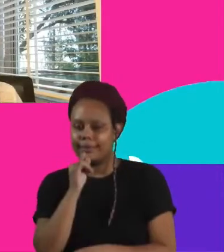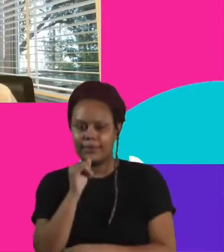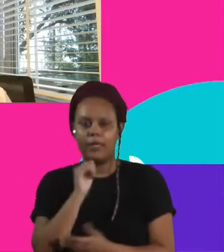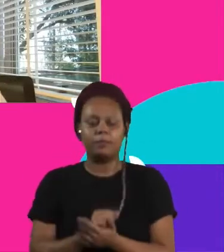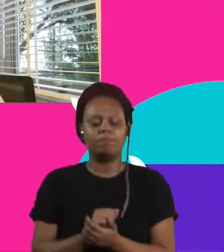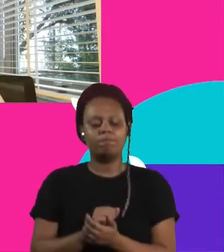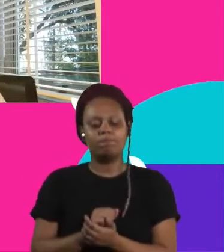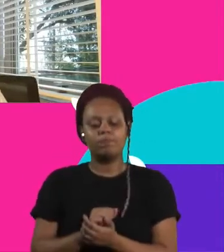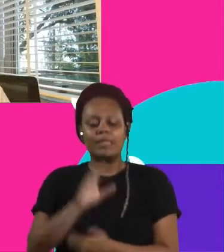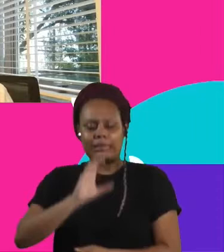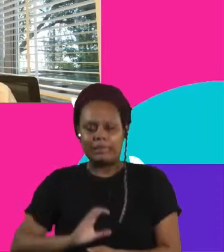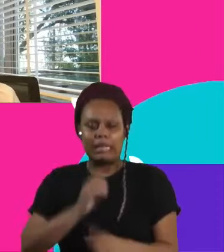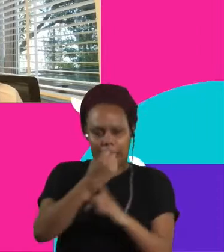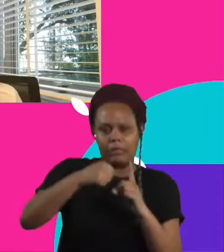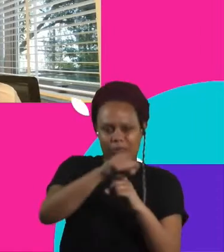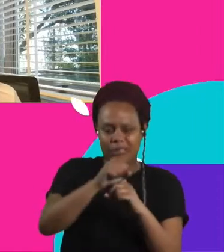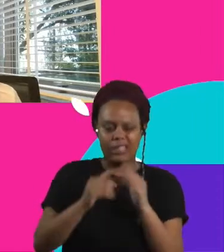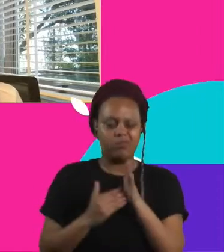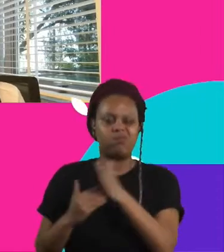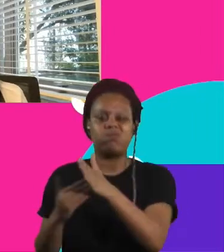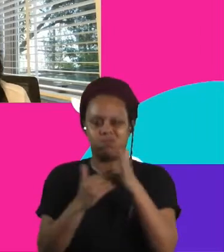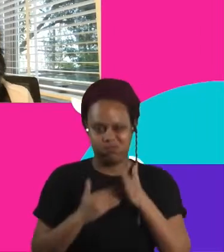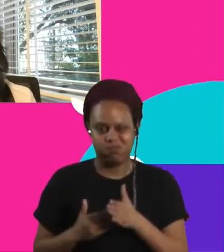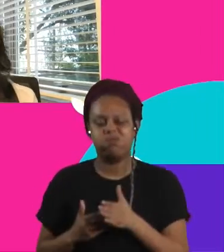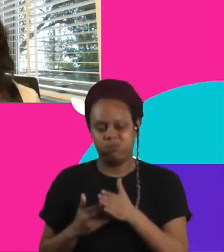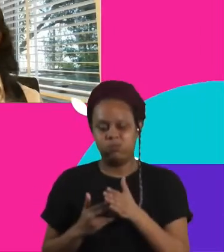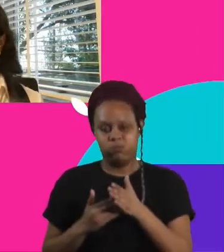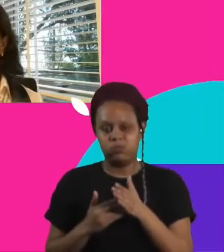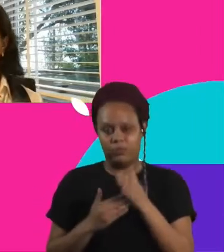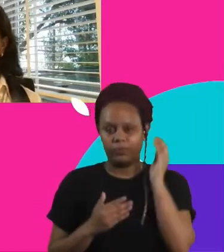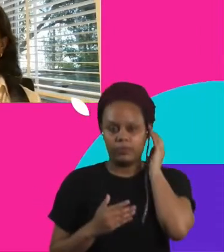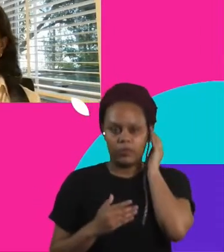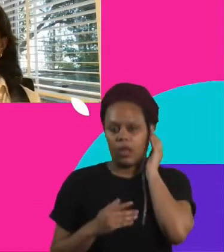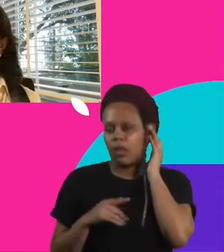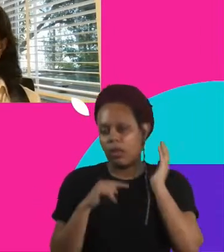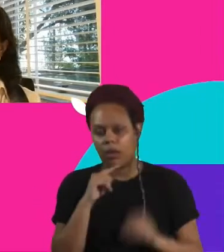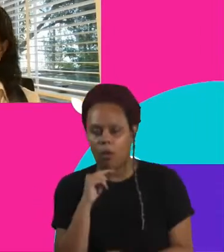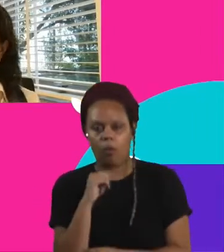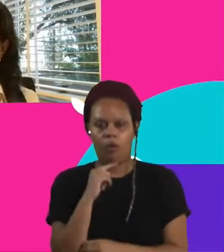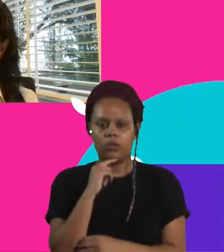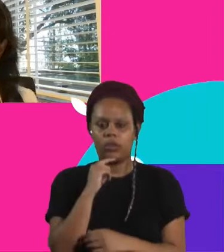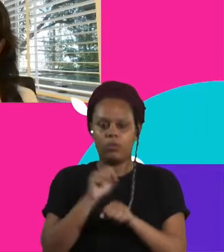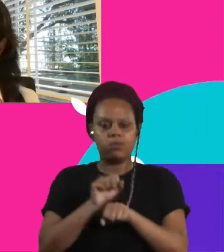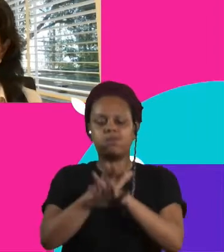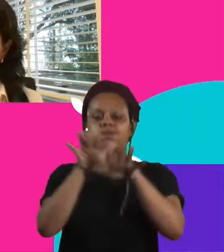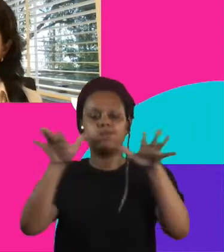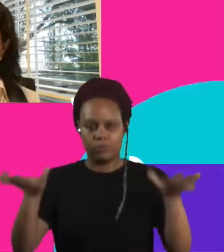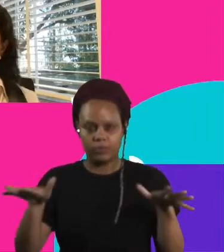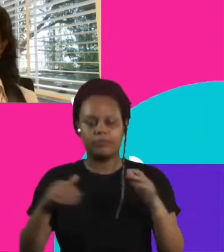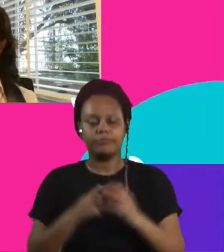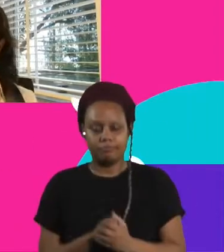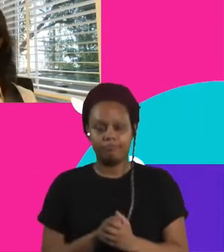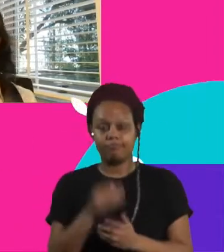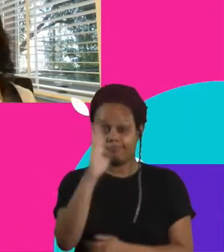alguns aspectos que não é possível você exercer a sua cidadania plena sem ter essa habilidade de dados. No Brasil,